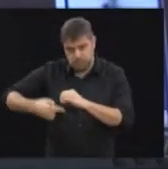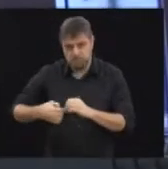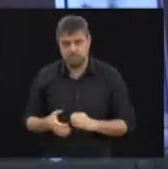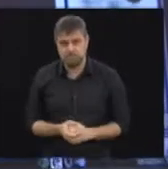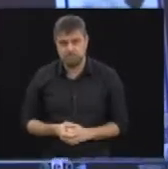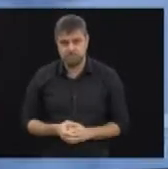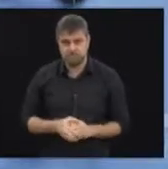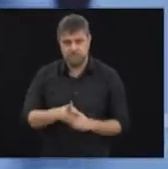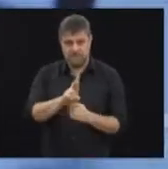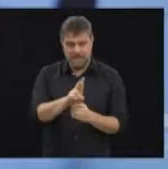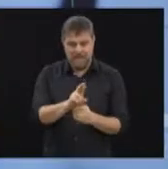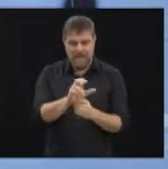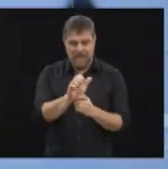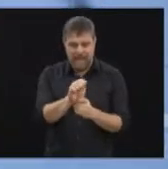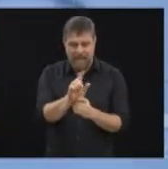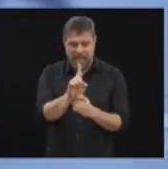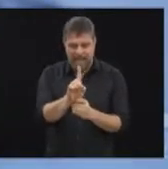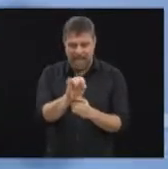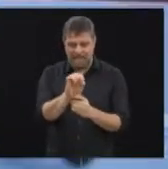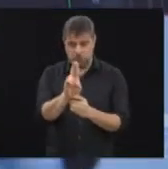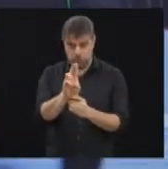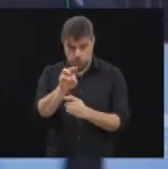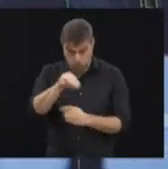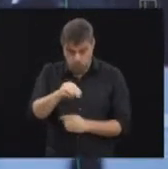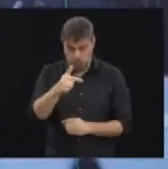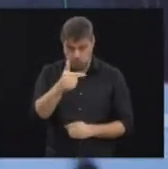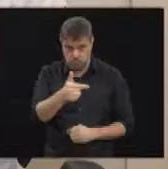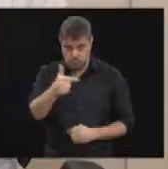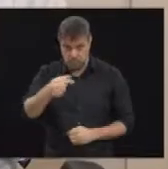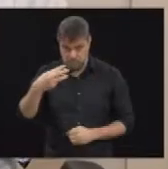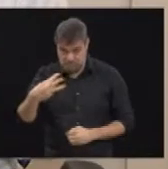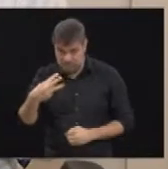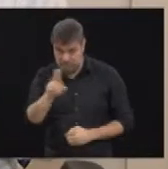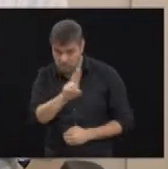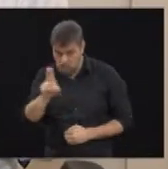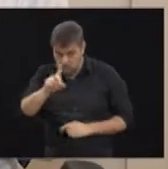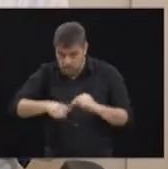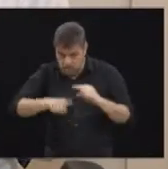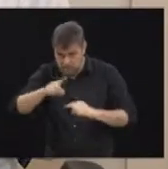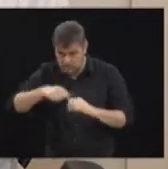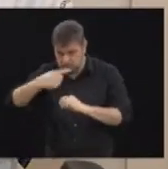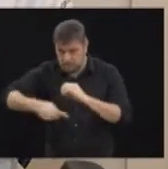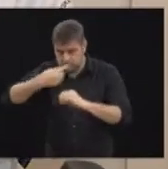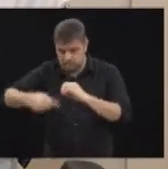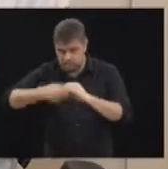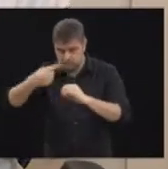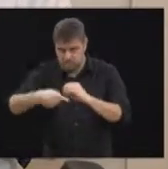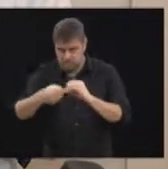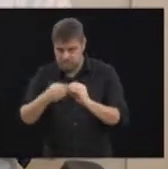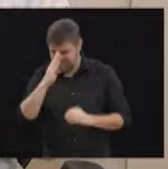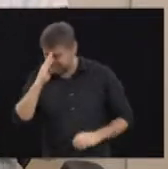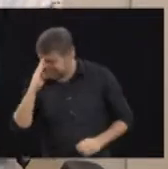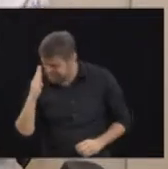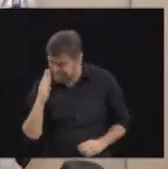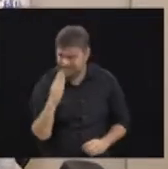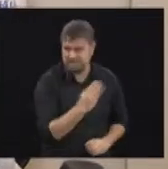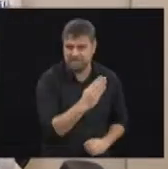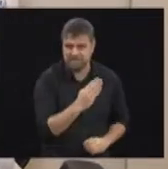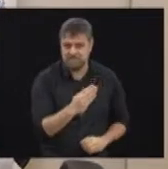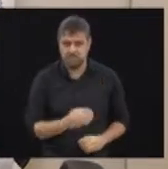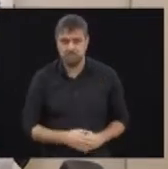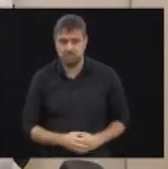é o Radium-223, que vai diretamente